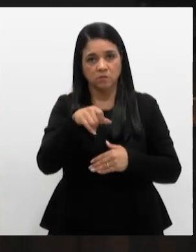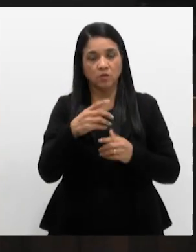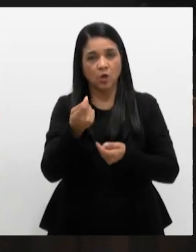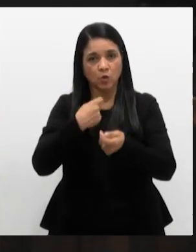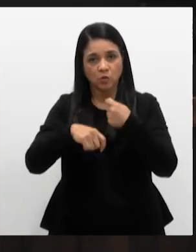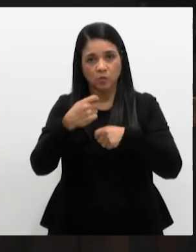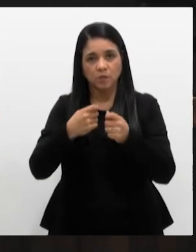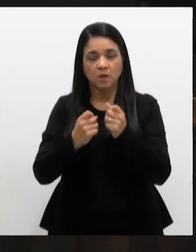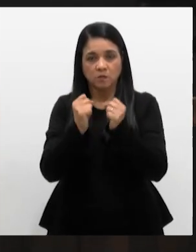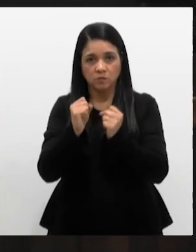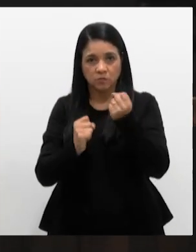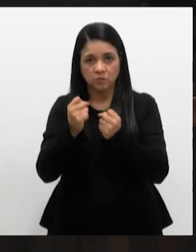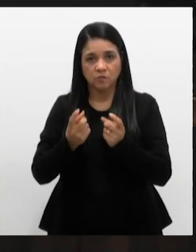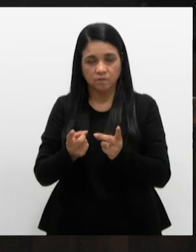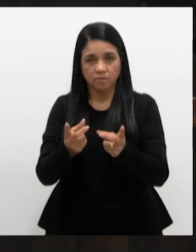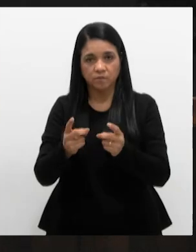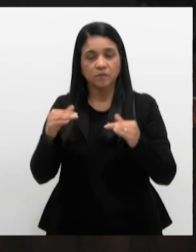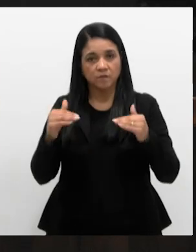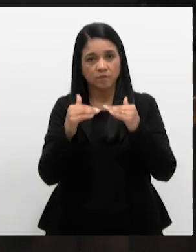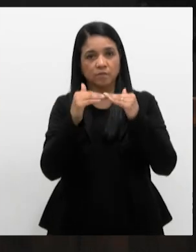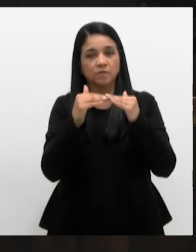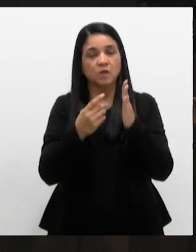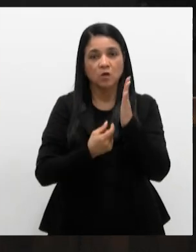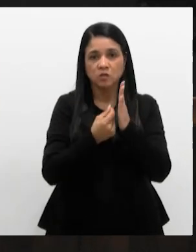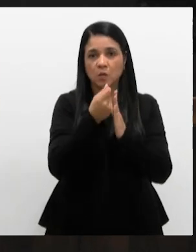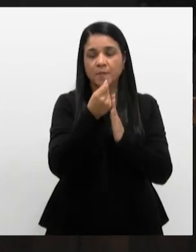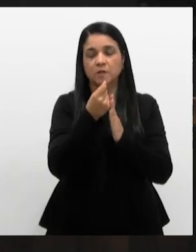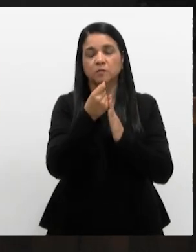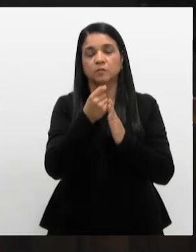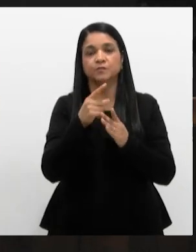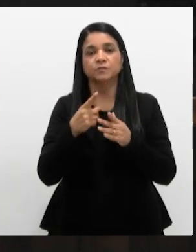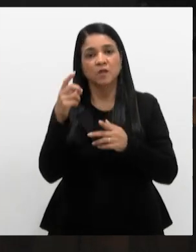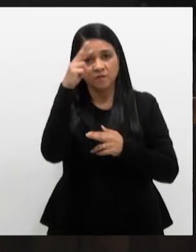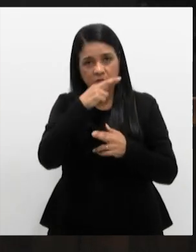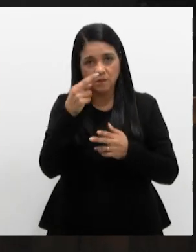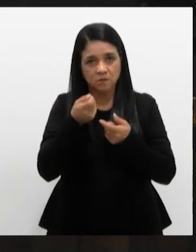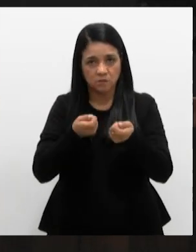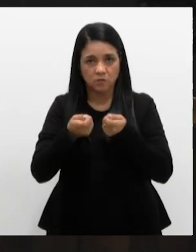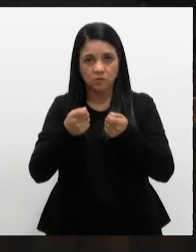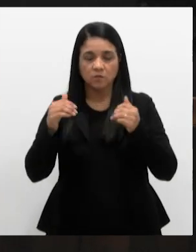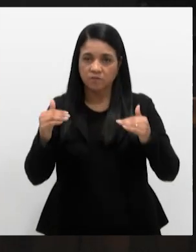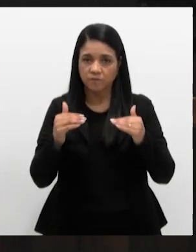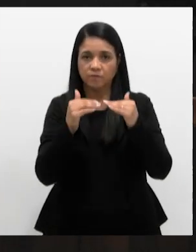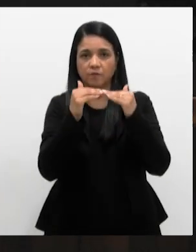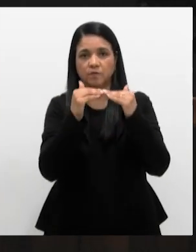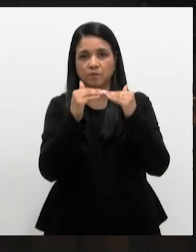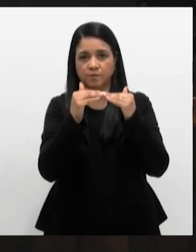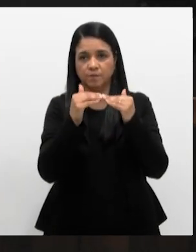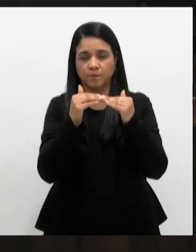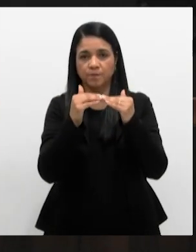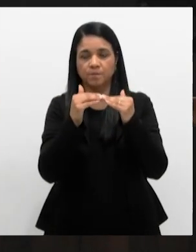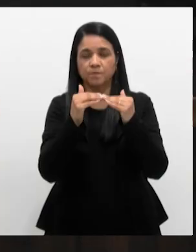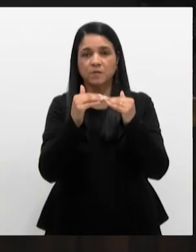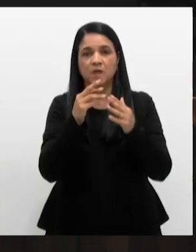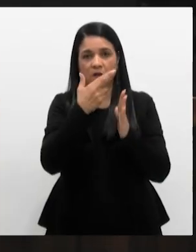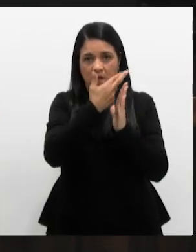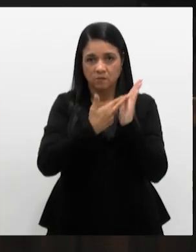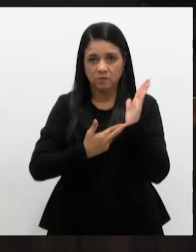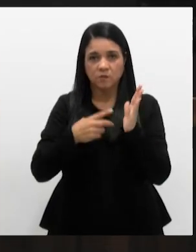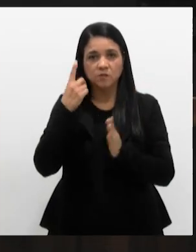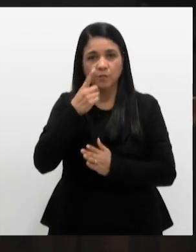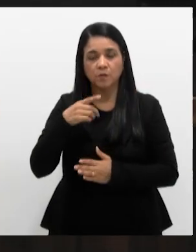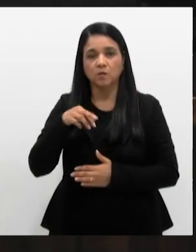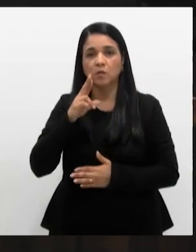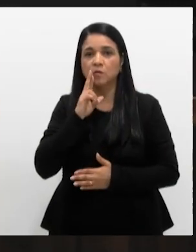Economia, Indústria e Comércio, favorável, e de Orçamento, Finanças, Fiscalização Financeira e Controle, favorável. Relatoria dos deputados